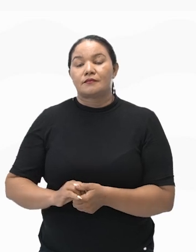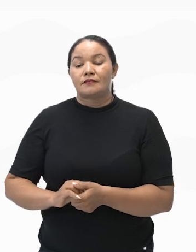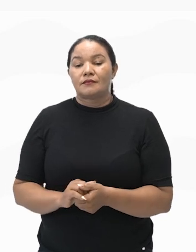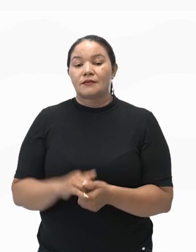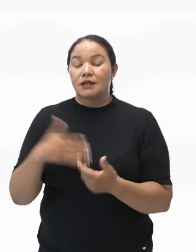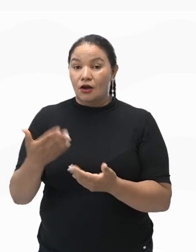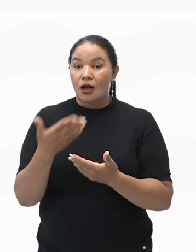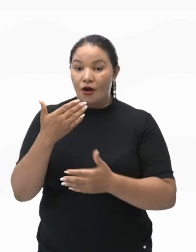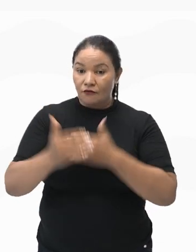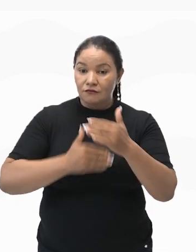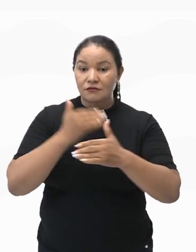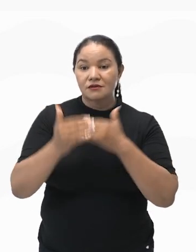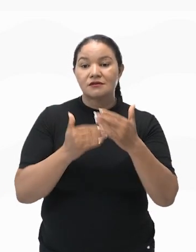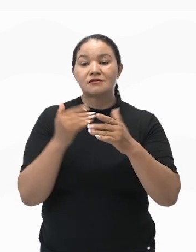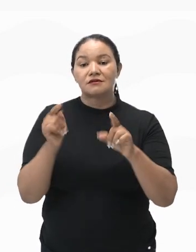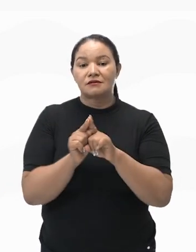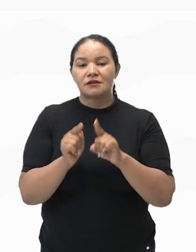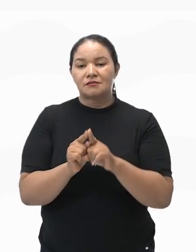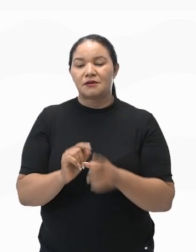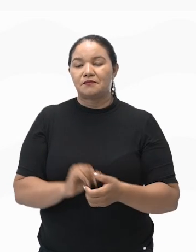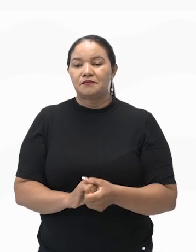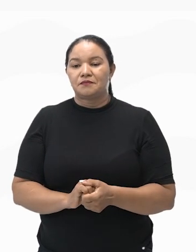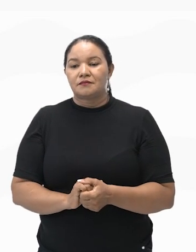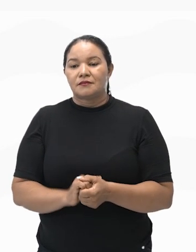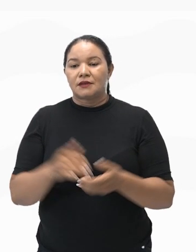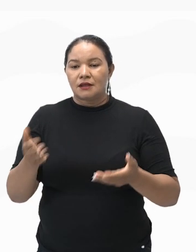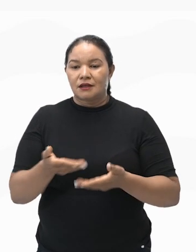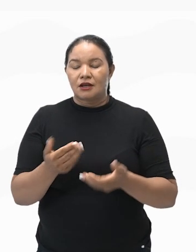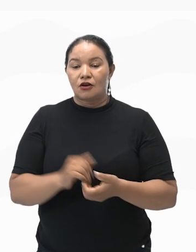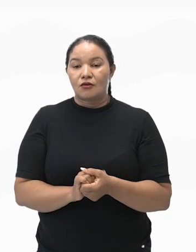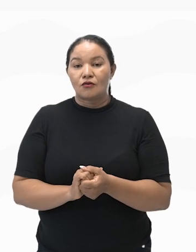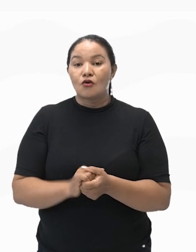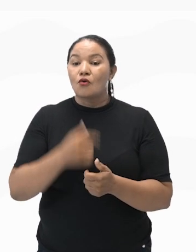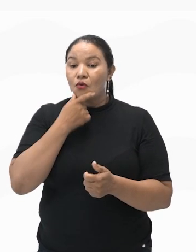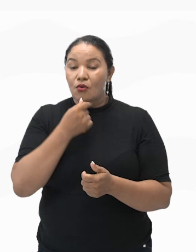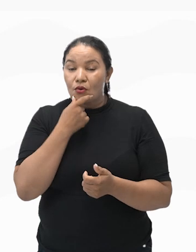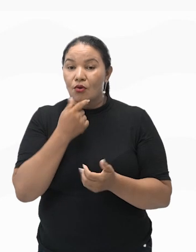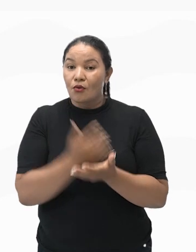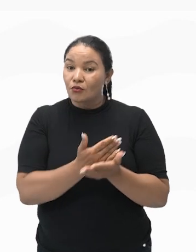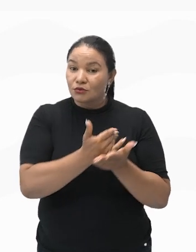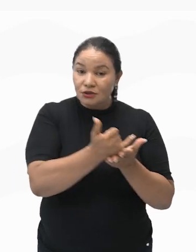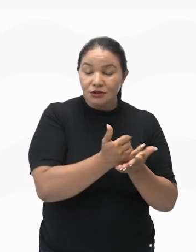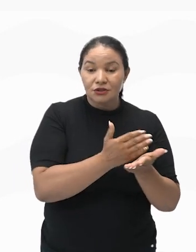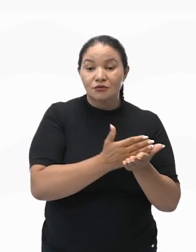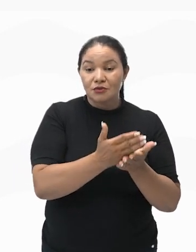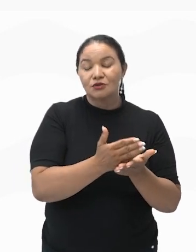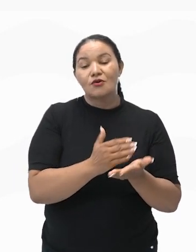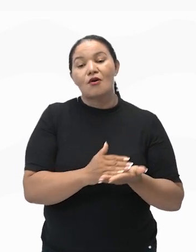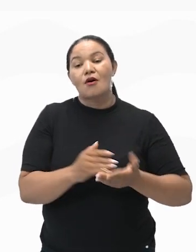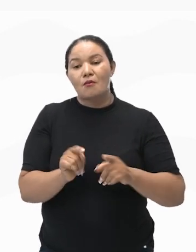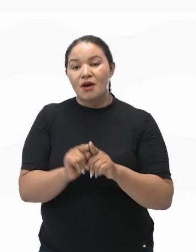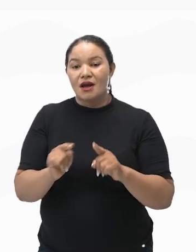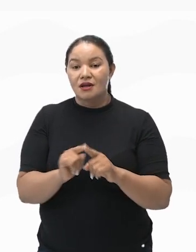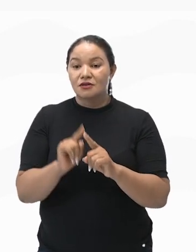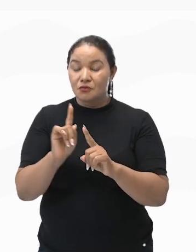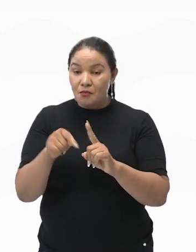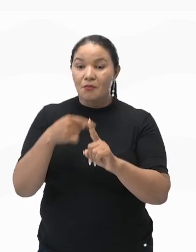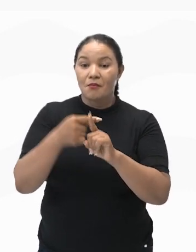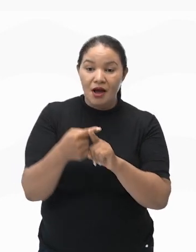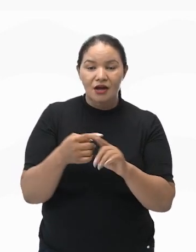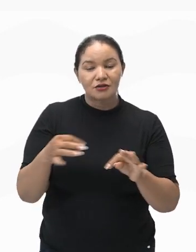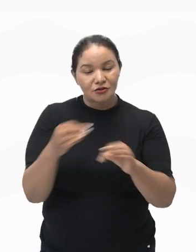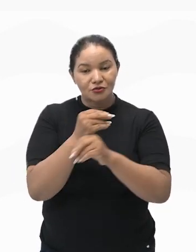né? Existe, como a gente vai ver na próxima tela, cada vez mais. Ele foi só o precursor. Houve cada vez mais a inserção das